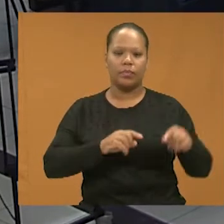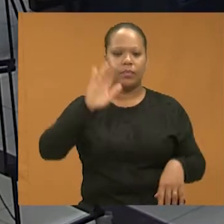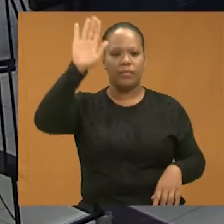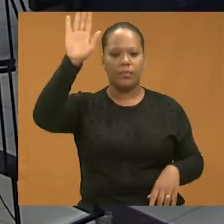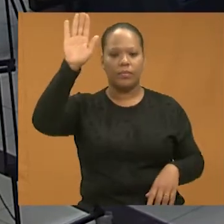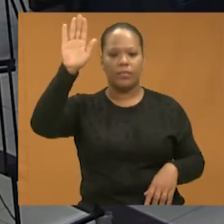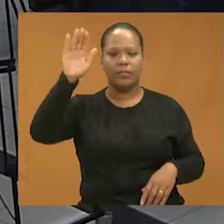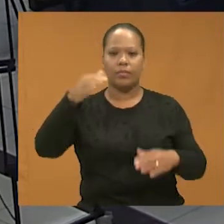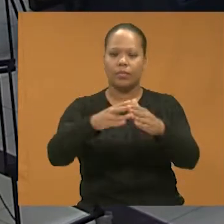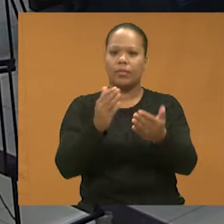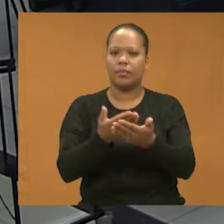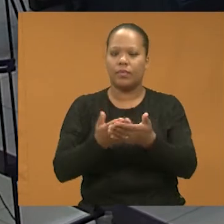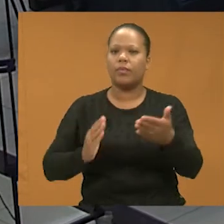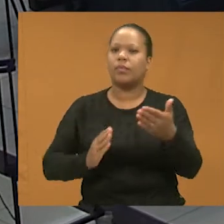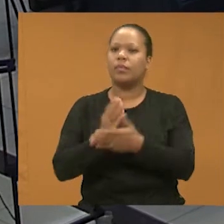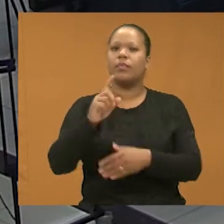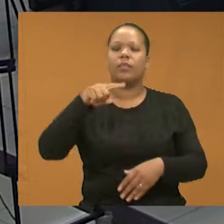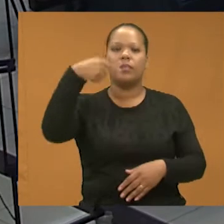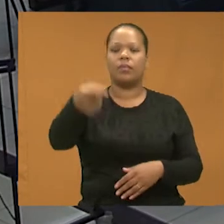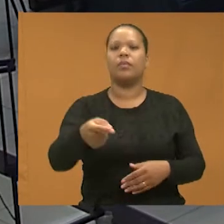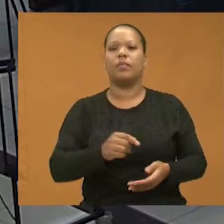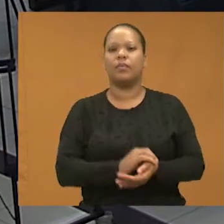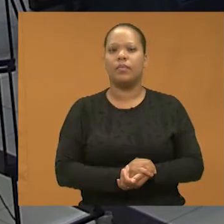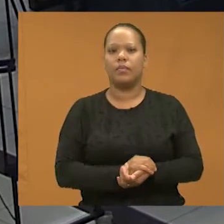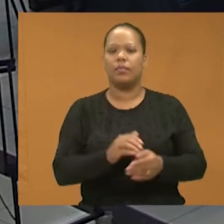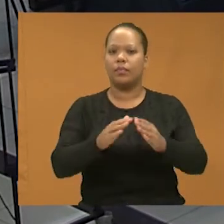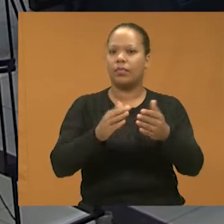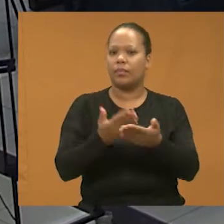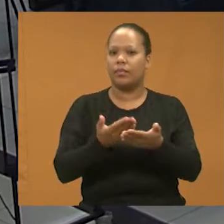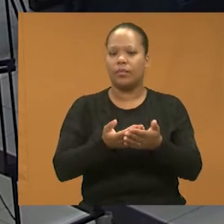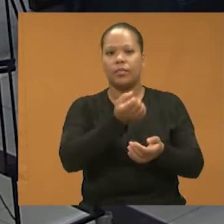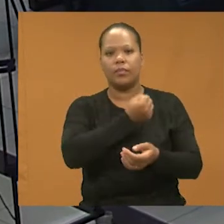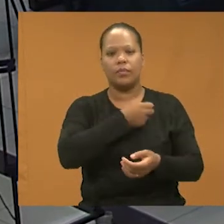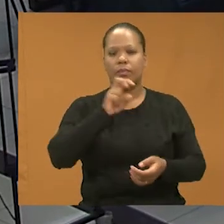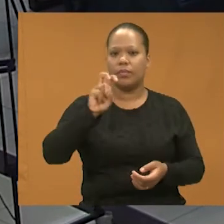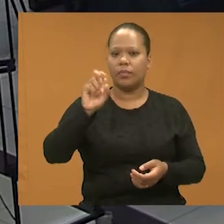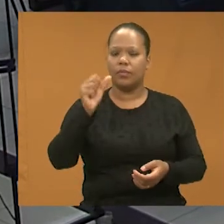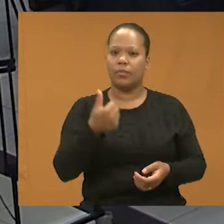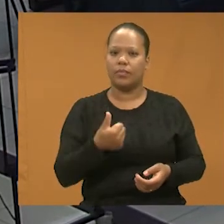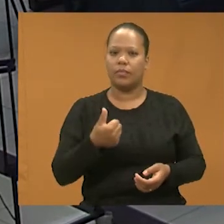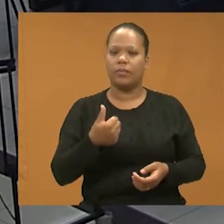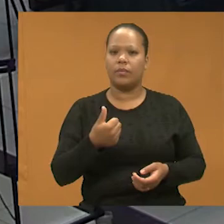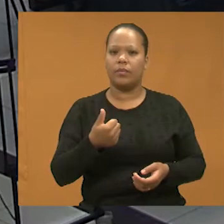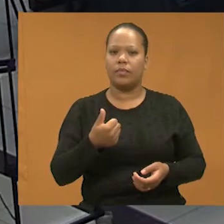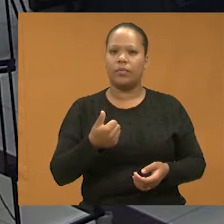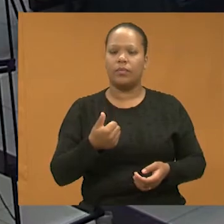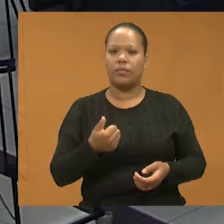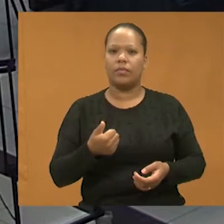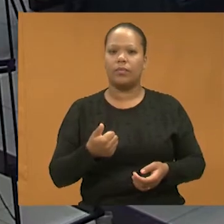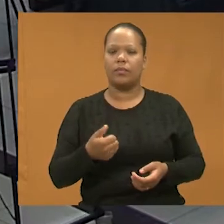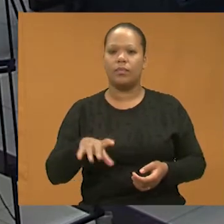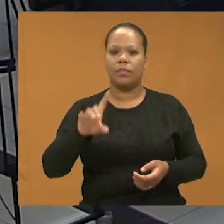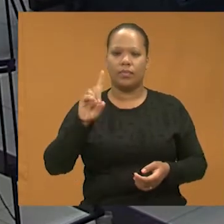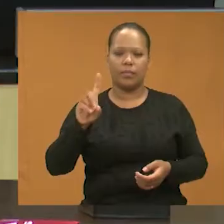braço. Requerimento aprovado. Próximo requerimento. Requerimento de número 51. Ao